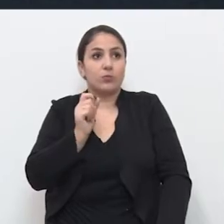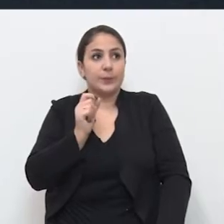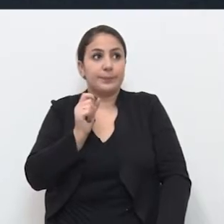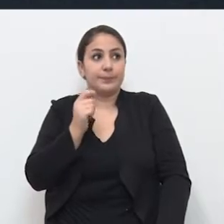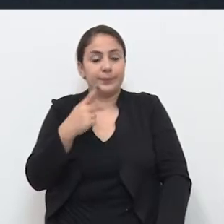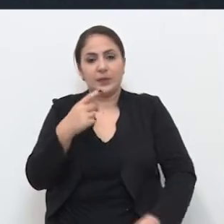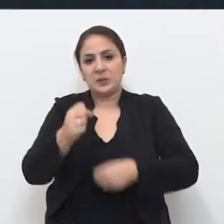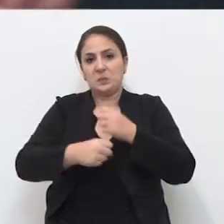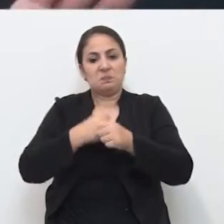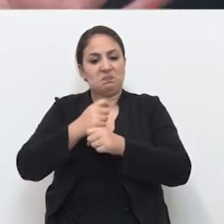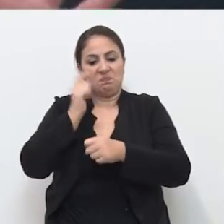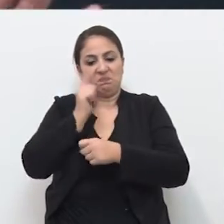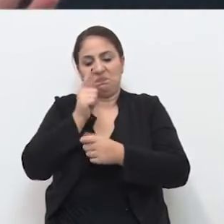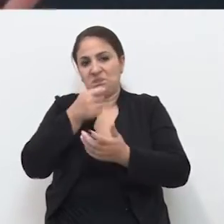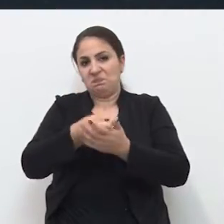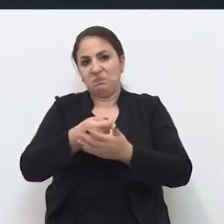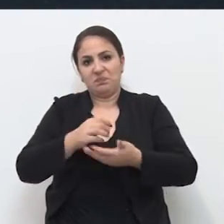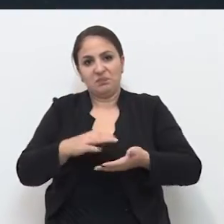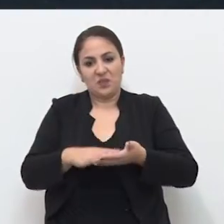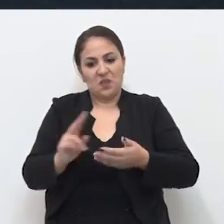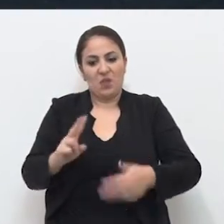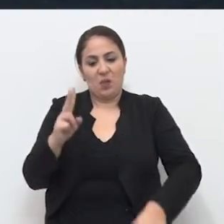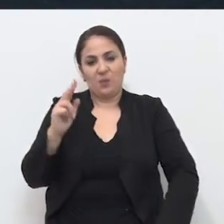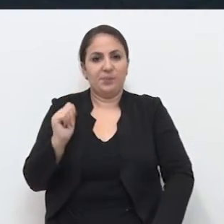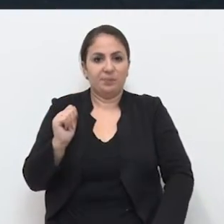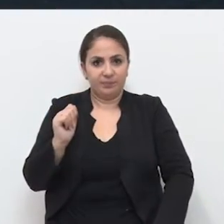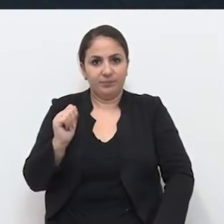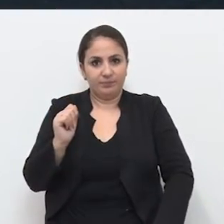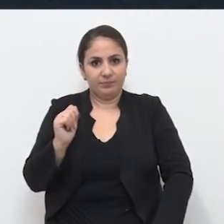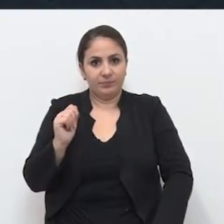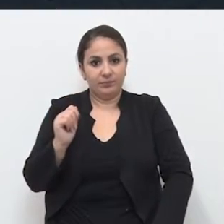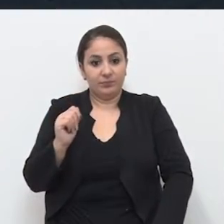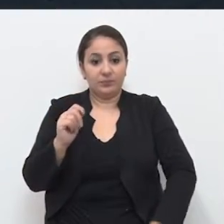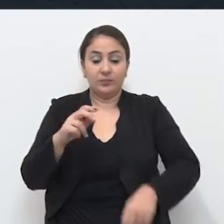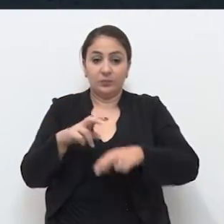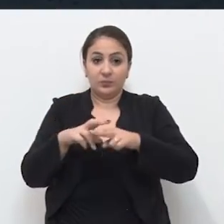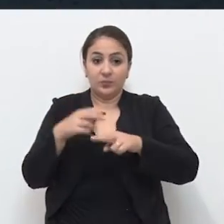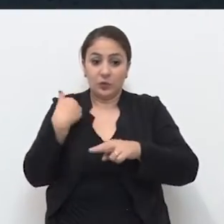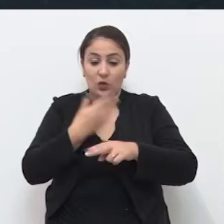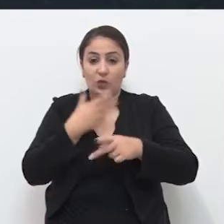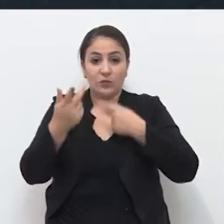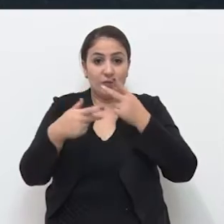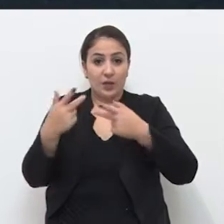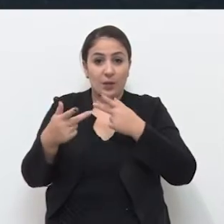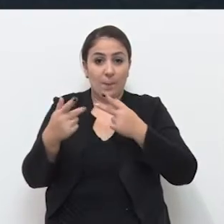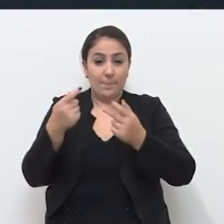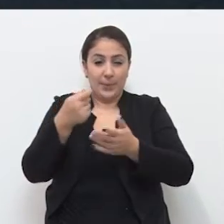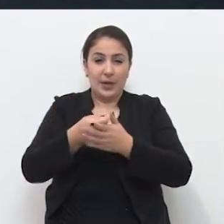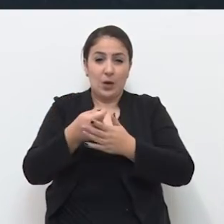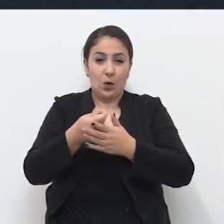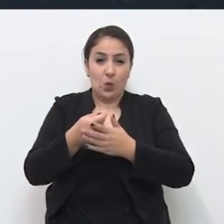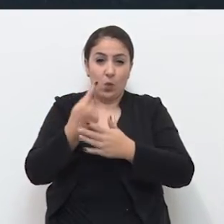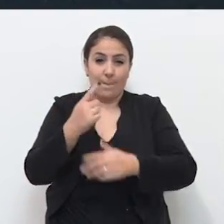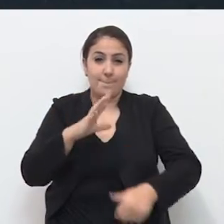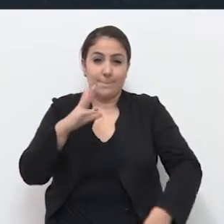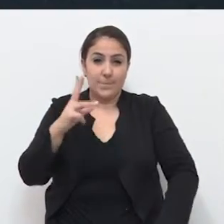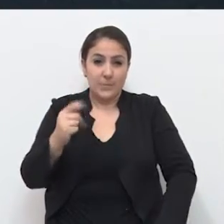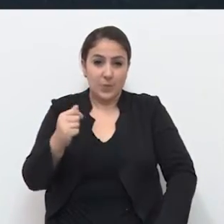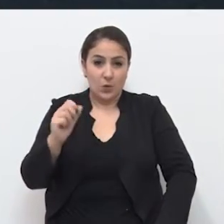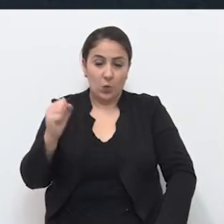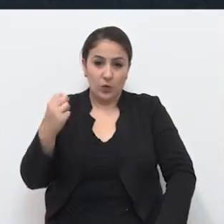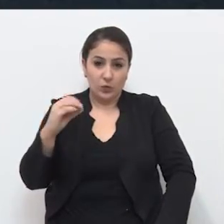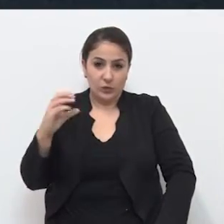que esse ano não tem como pagar esse valor. Então, a gente está falando de um pagamento de honorários de 1.800.000, é isso,